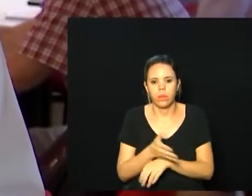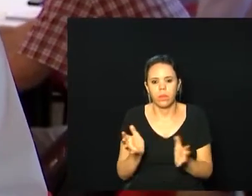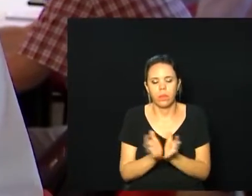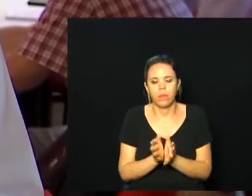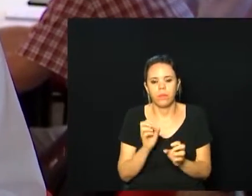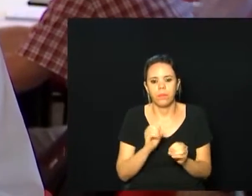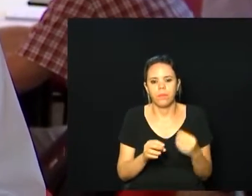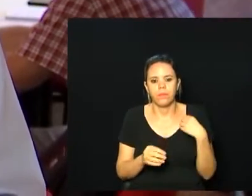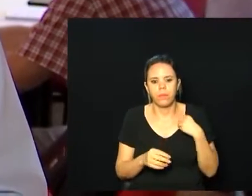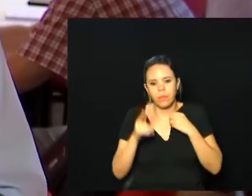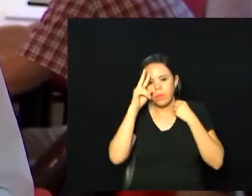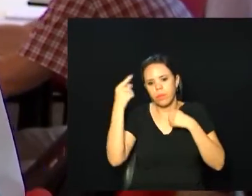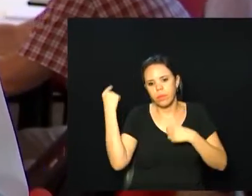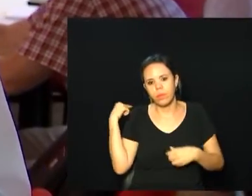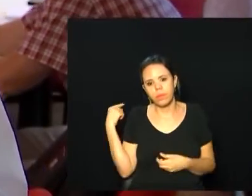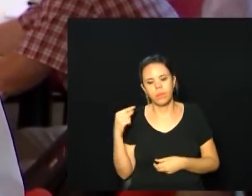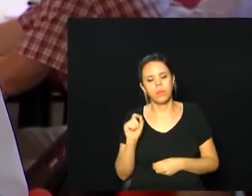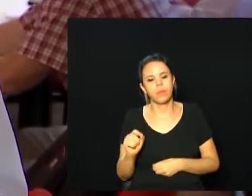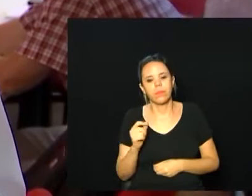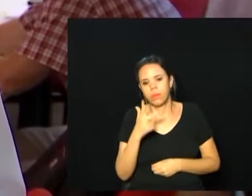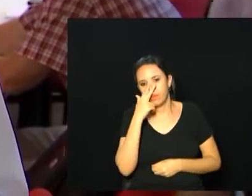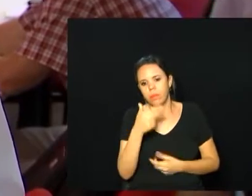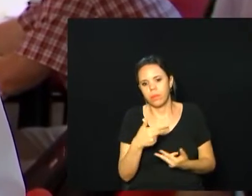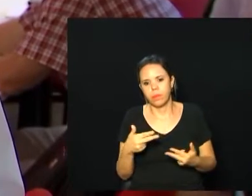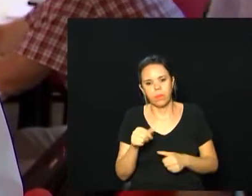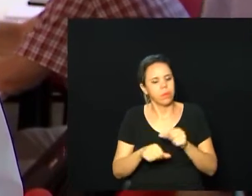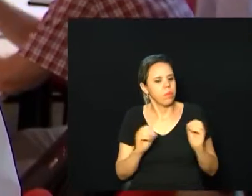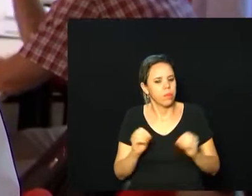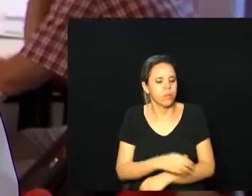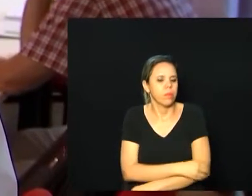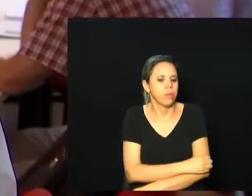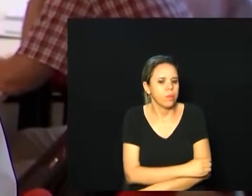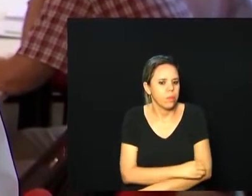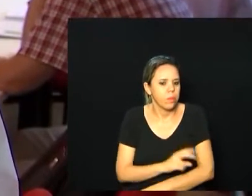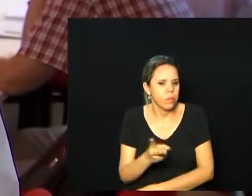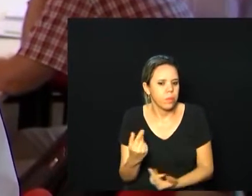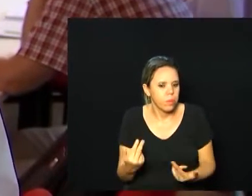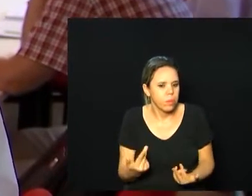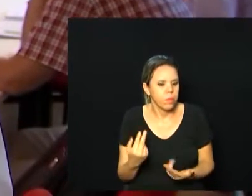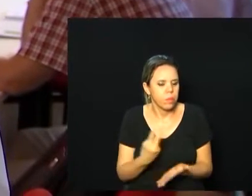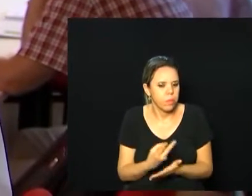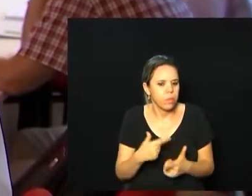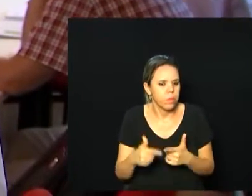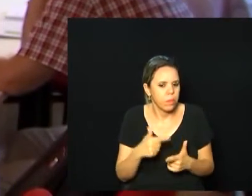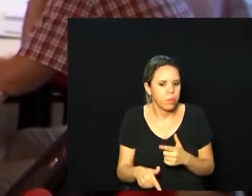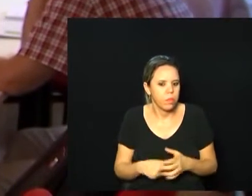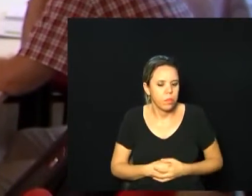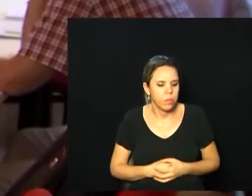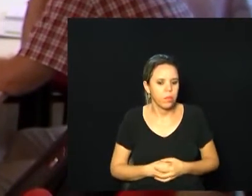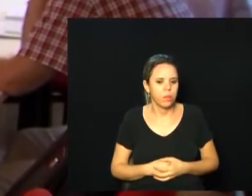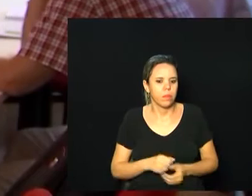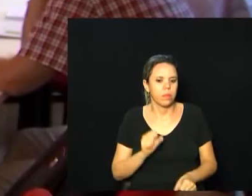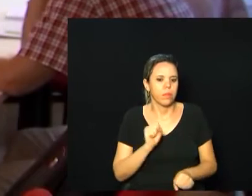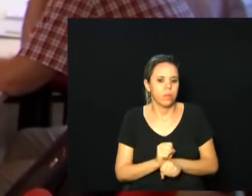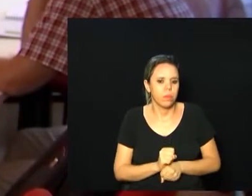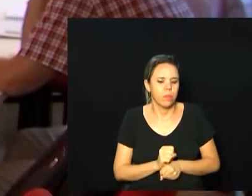de Educação e eu lembro que parece que as demandas não mudaram muito, parece que continua sendo os mesmos problemas, o engessamento,